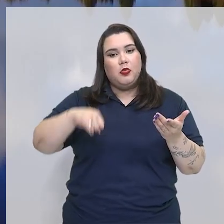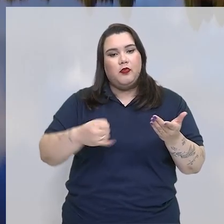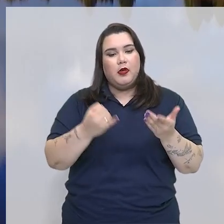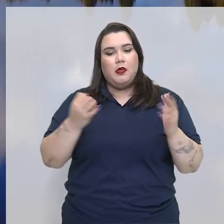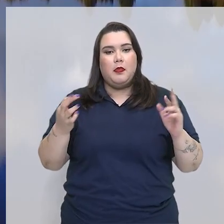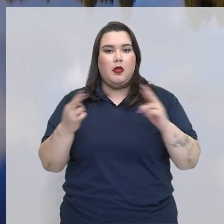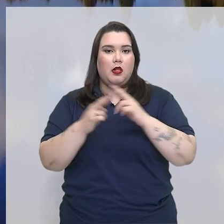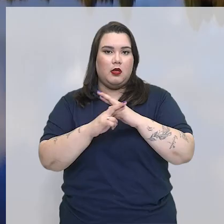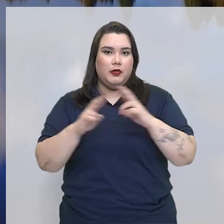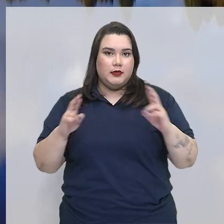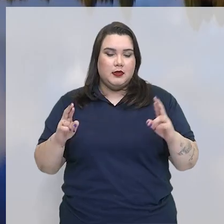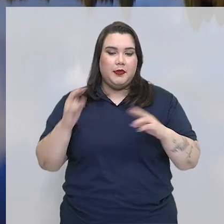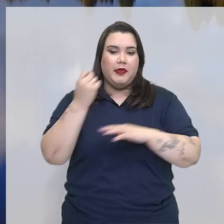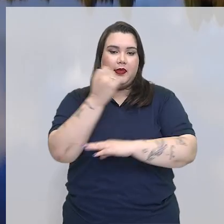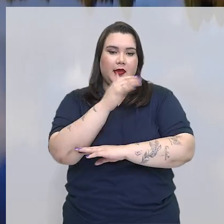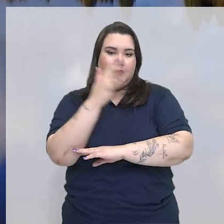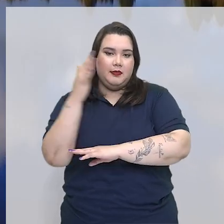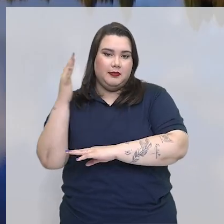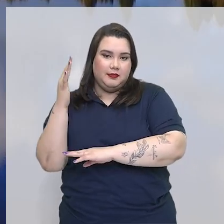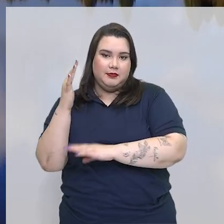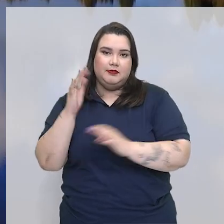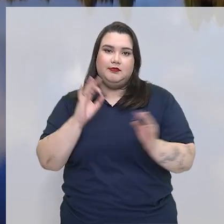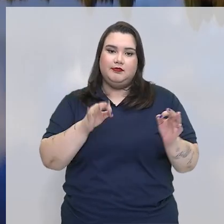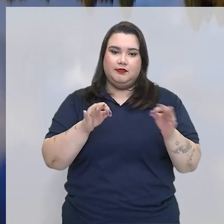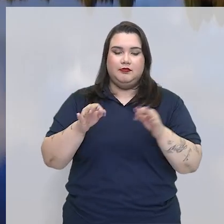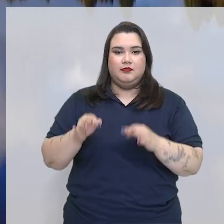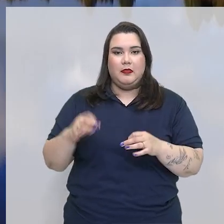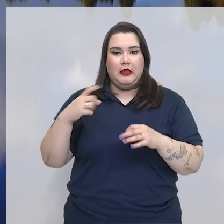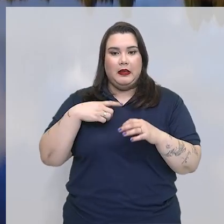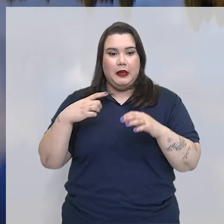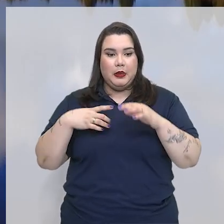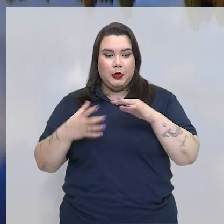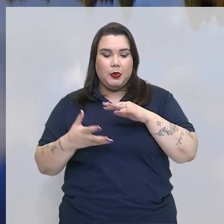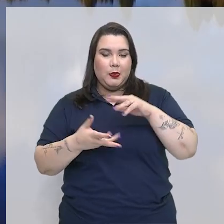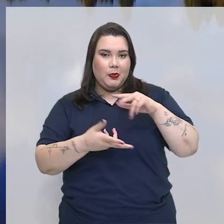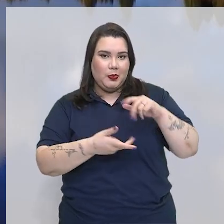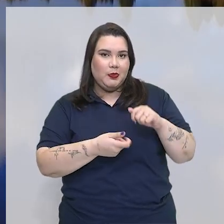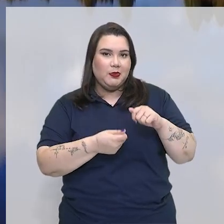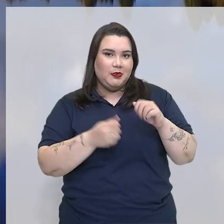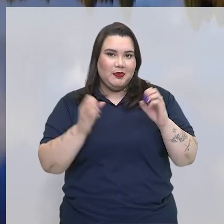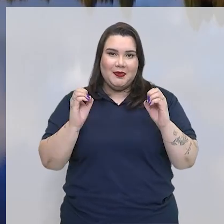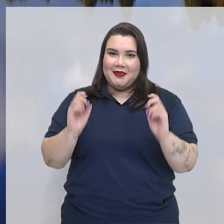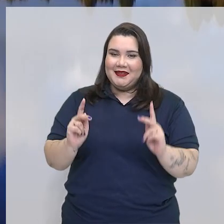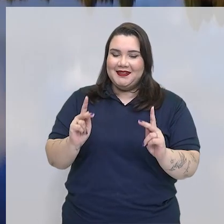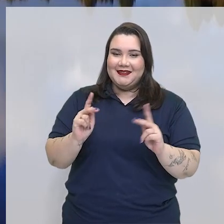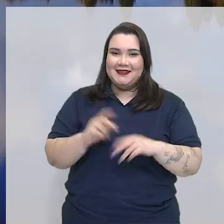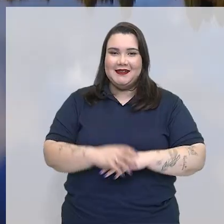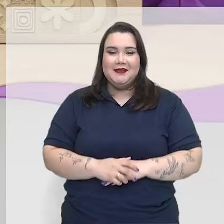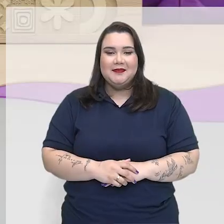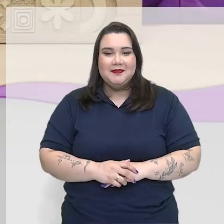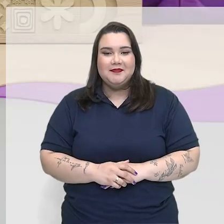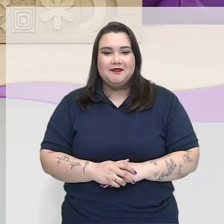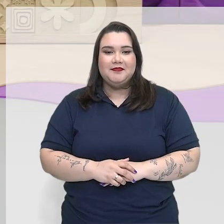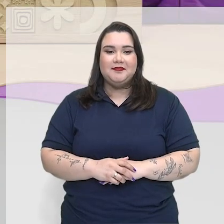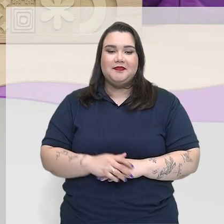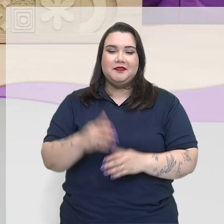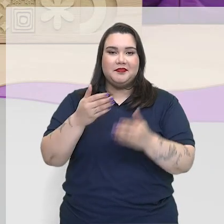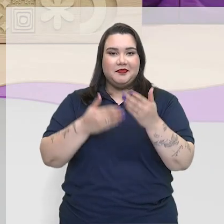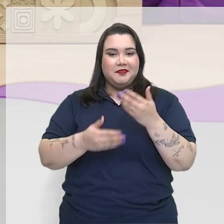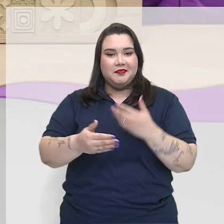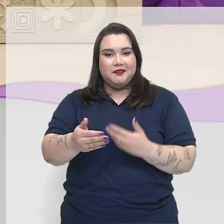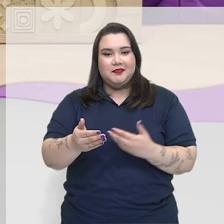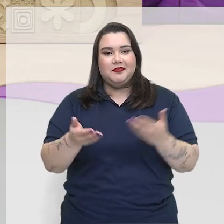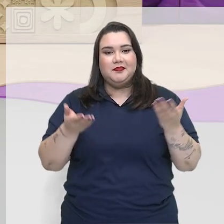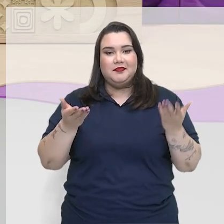associamos a natureza, aquilo que tem no mundo. Ok, meu povo? Então, dando